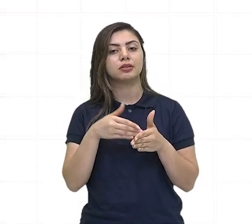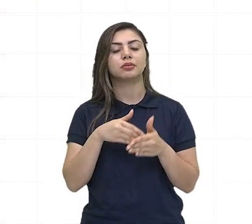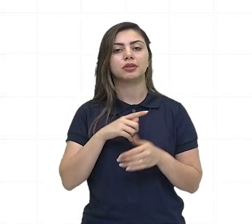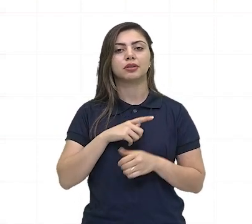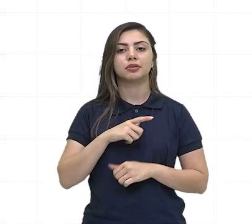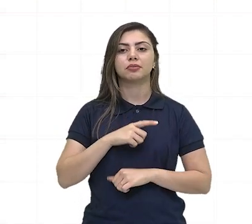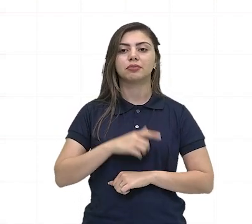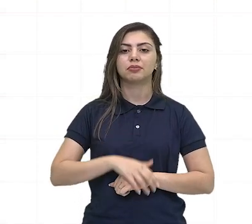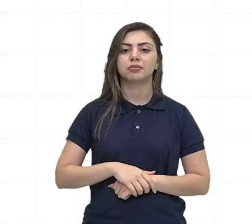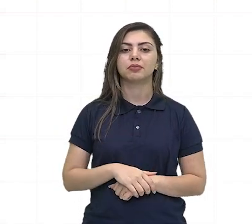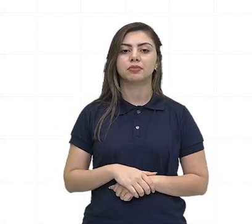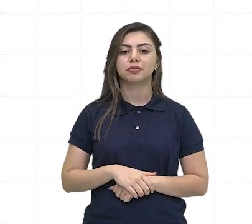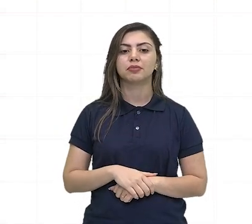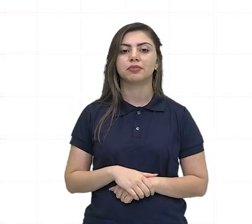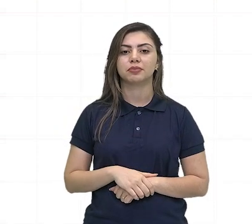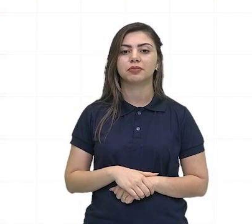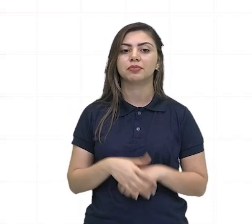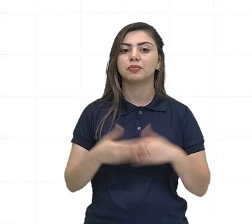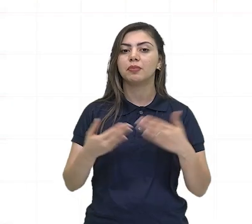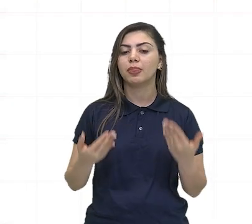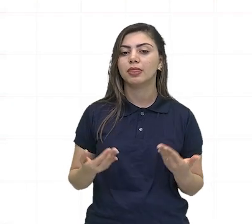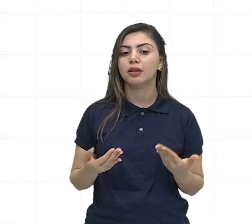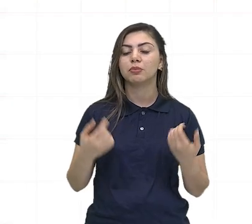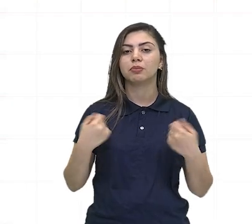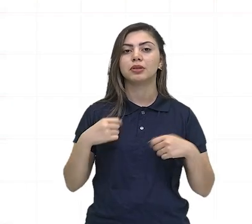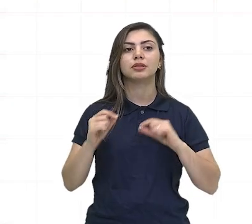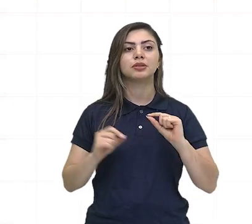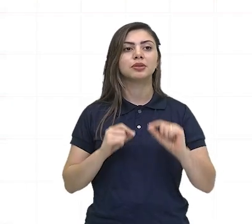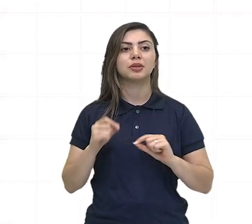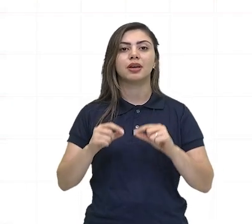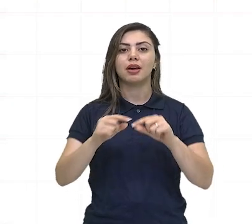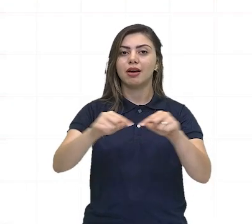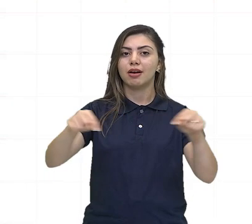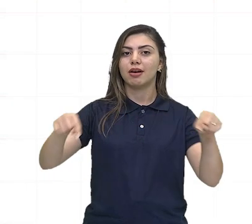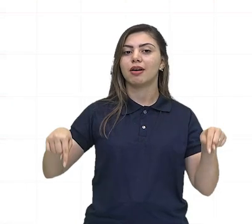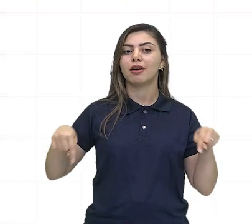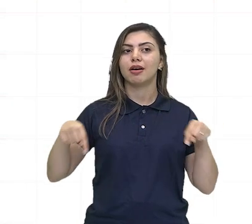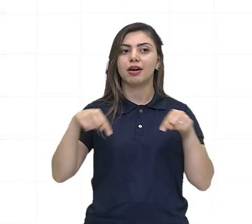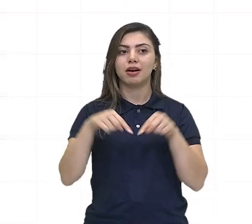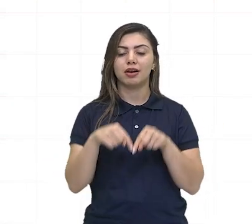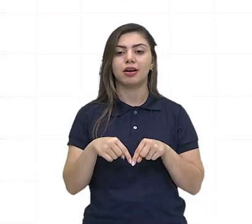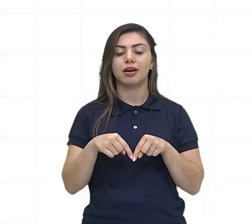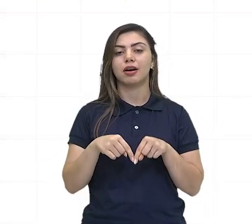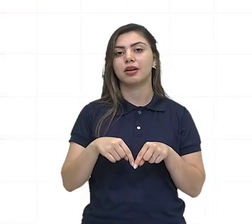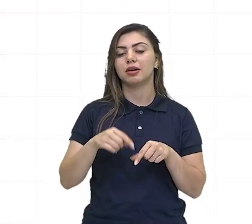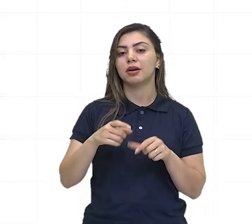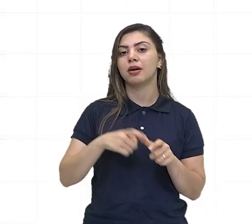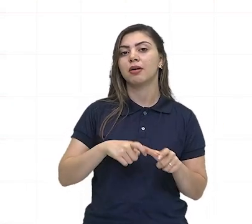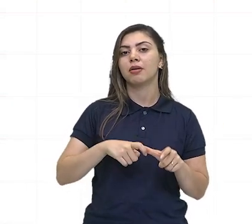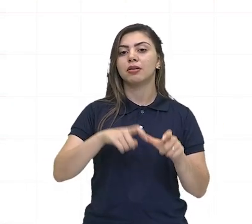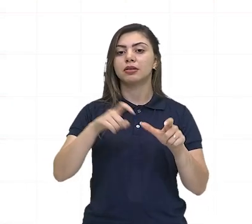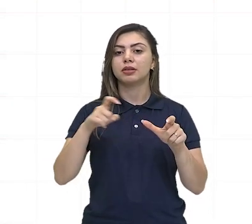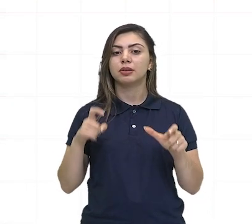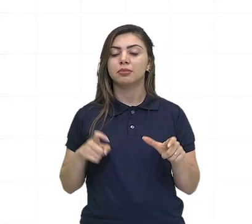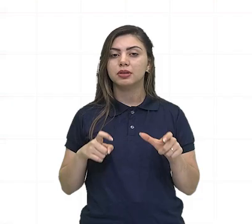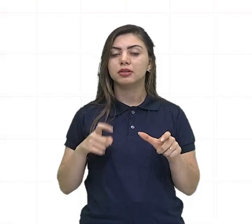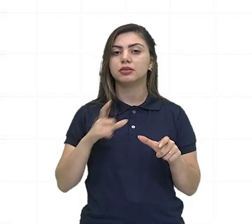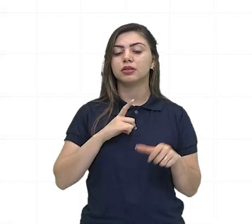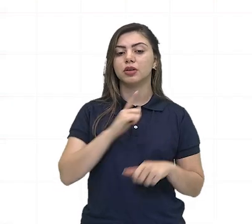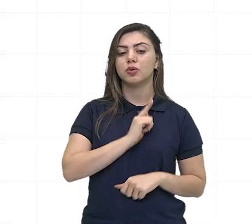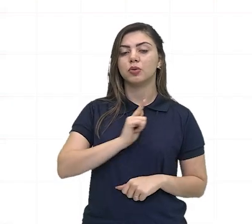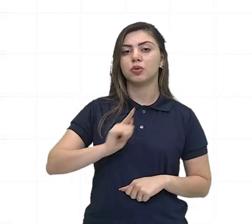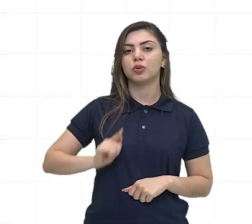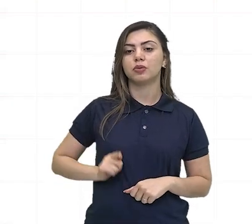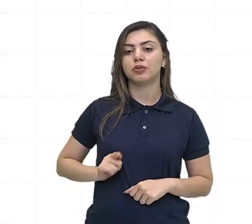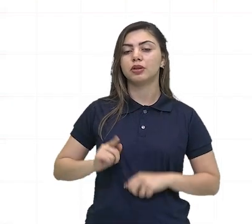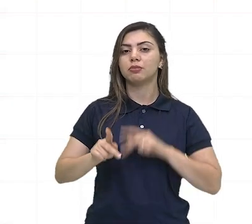poder, tendo que apresentar território autônomo, governo e população. Então, o